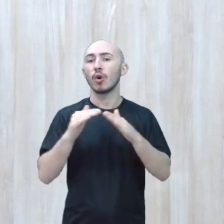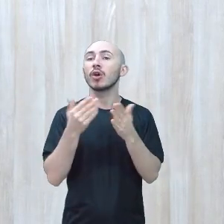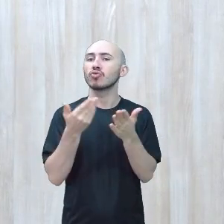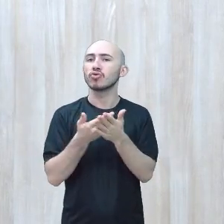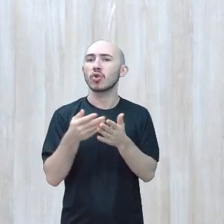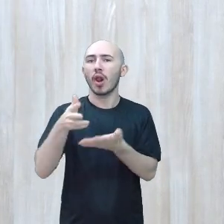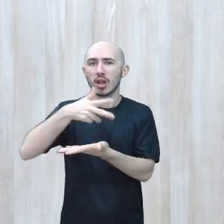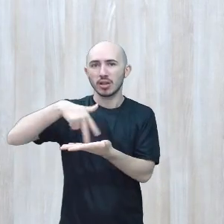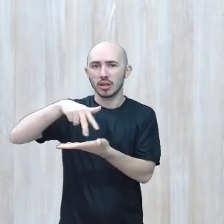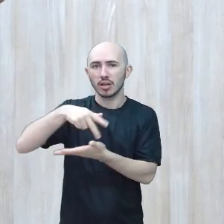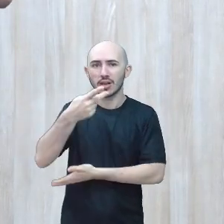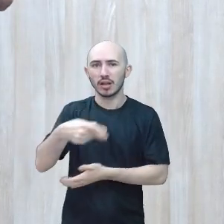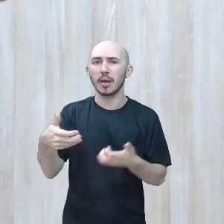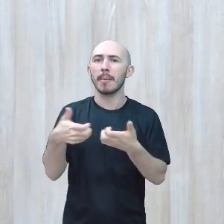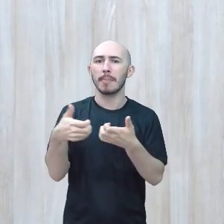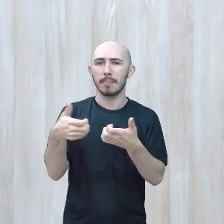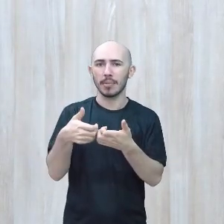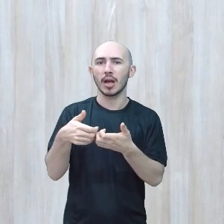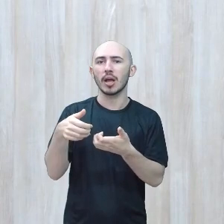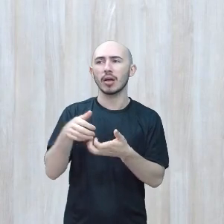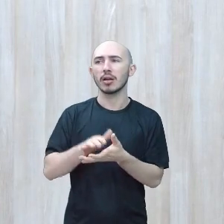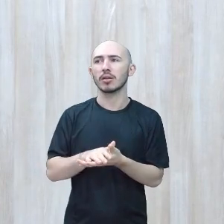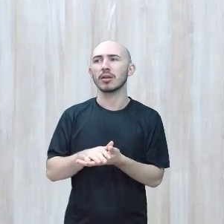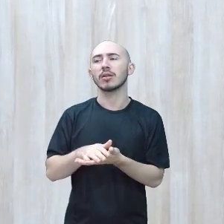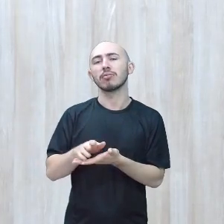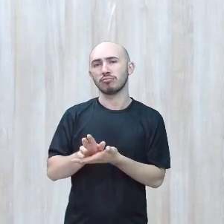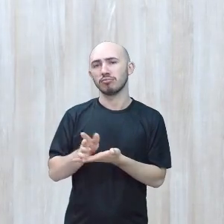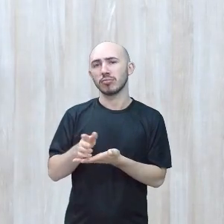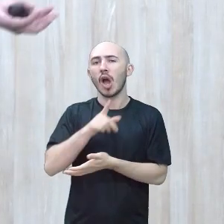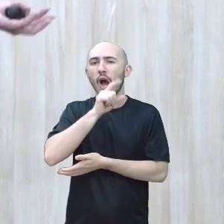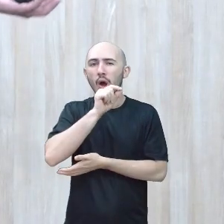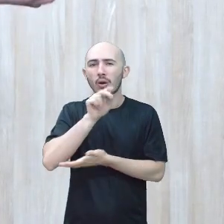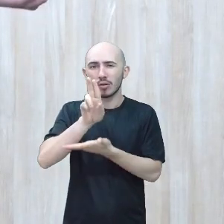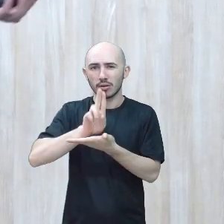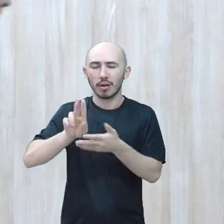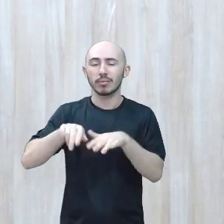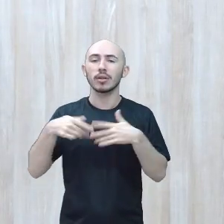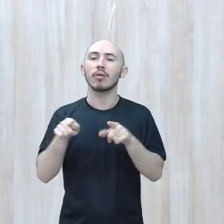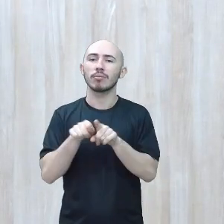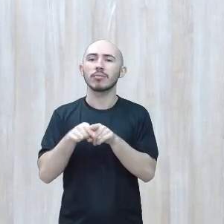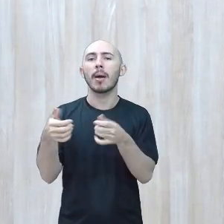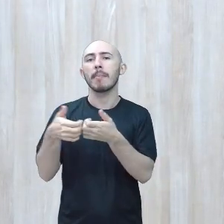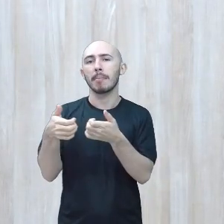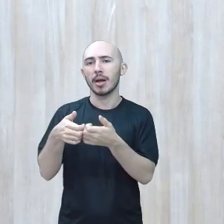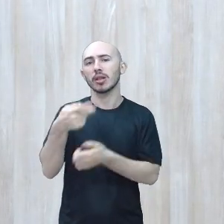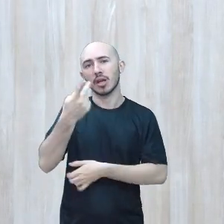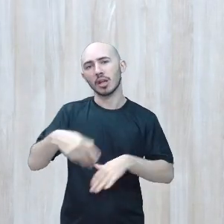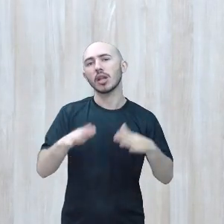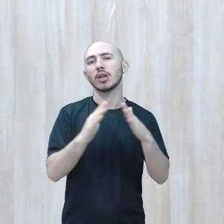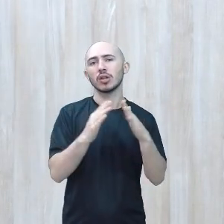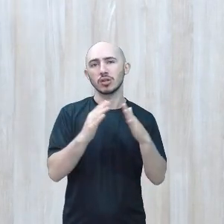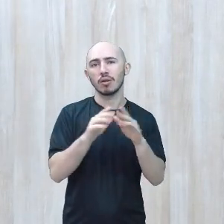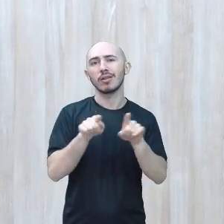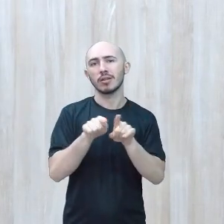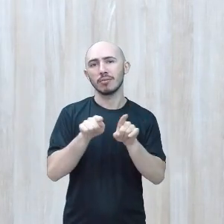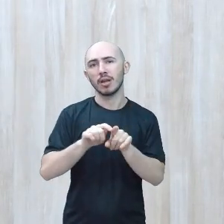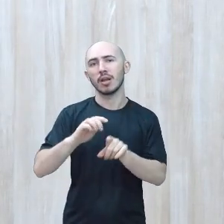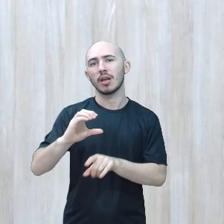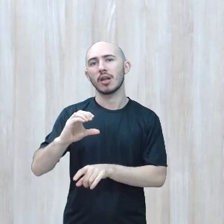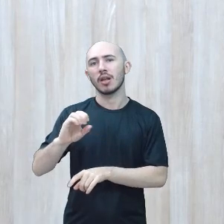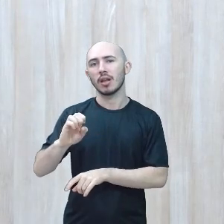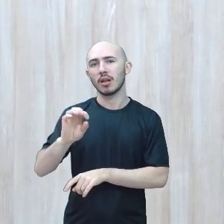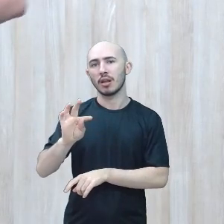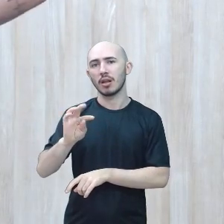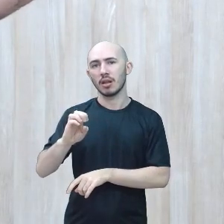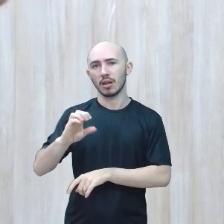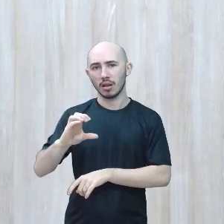próximo à universidade aqui católica, né? Próximo à escola, a escola que também o CETEC. E